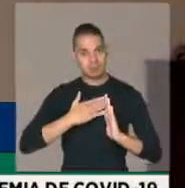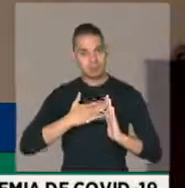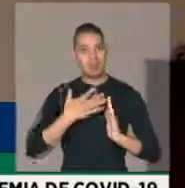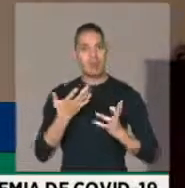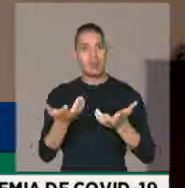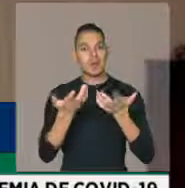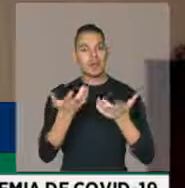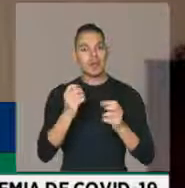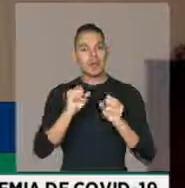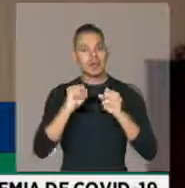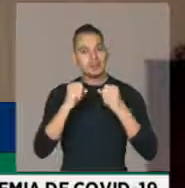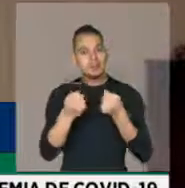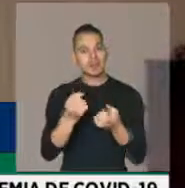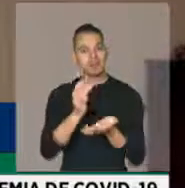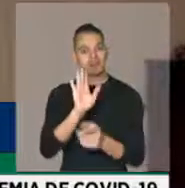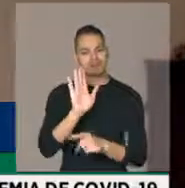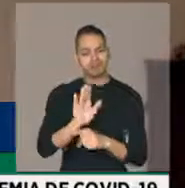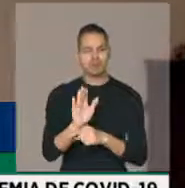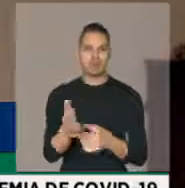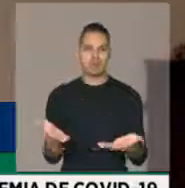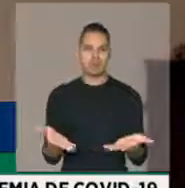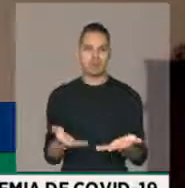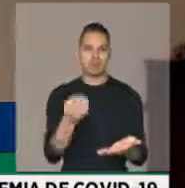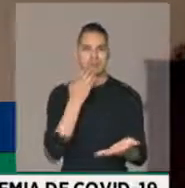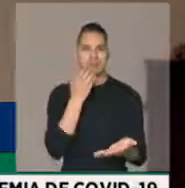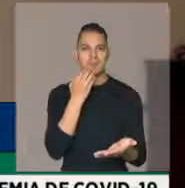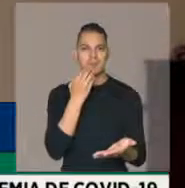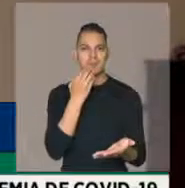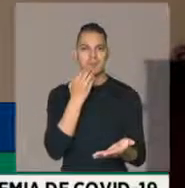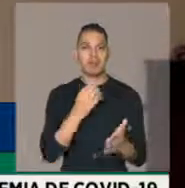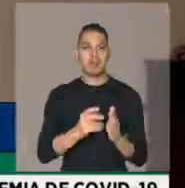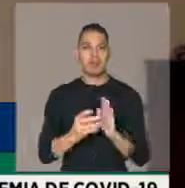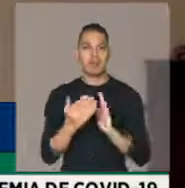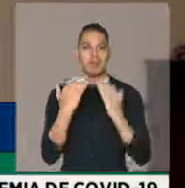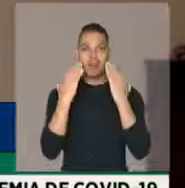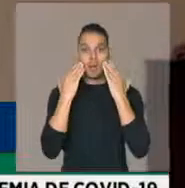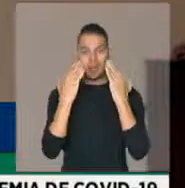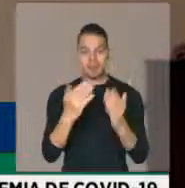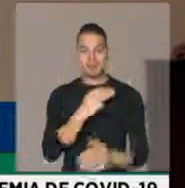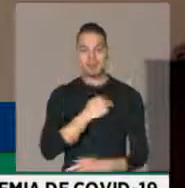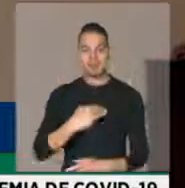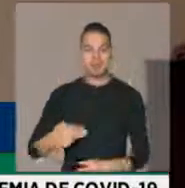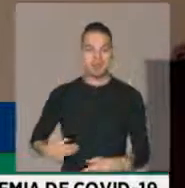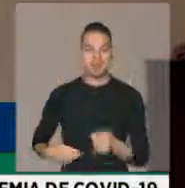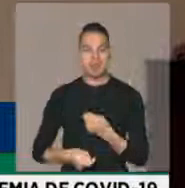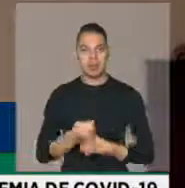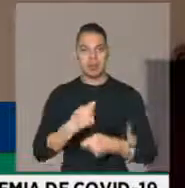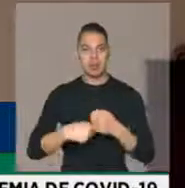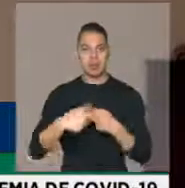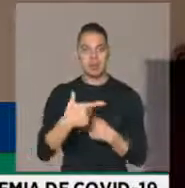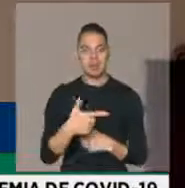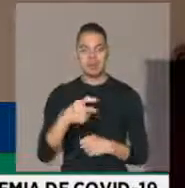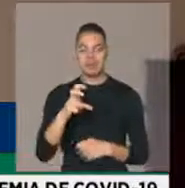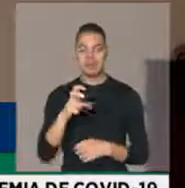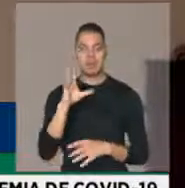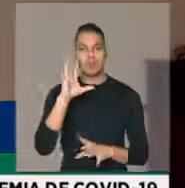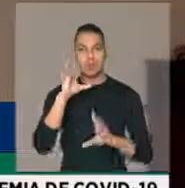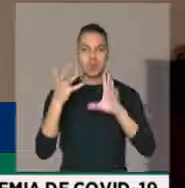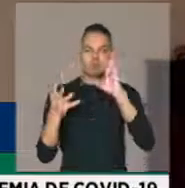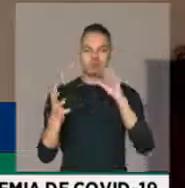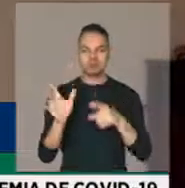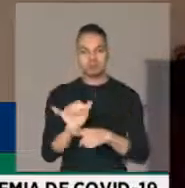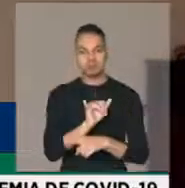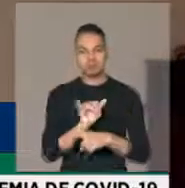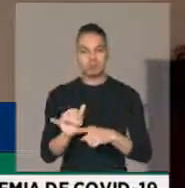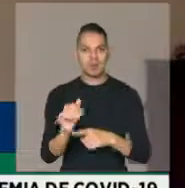procurado dar sua contribuição nesse momento. Além de apresentar ao ministro da Economia 25 medidas que